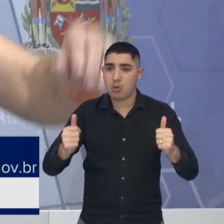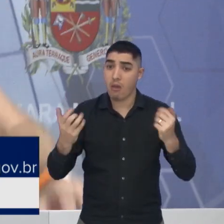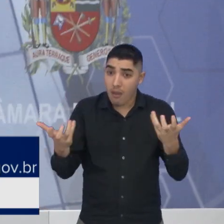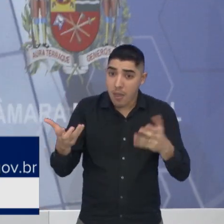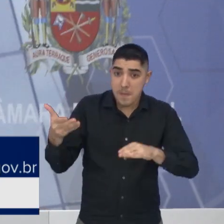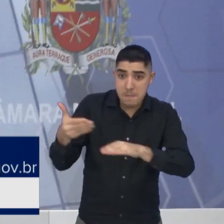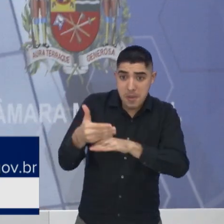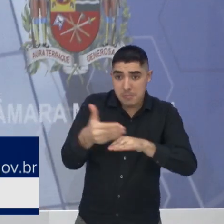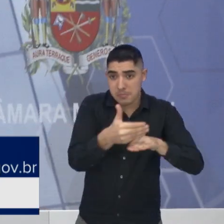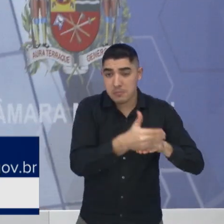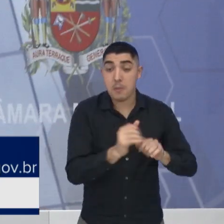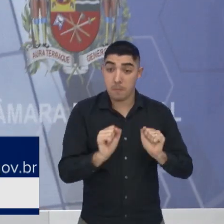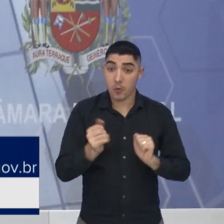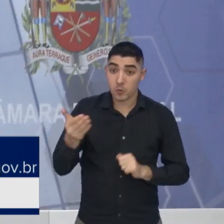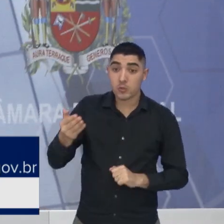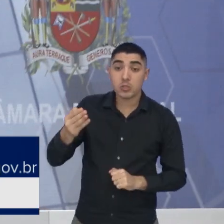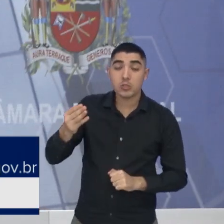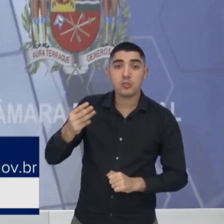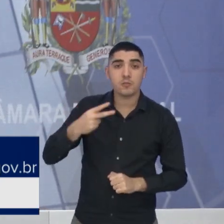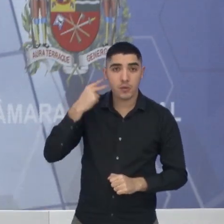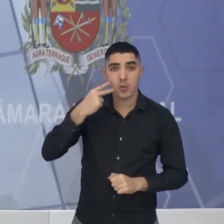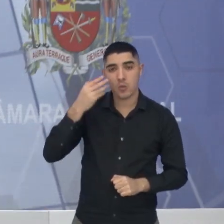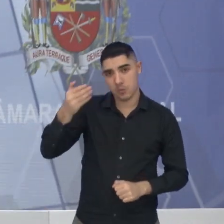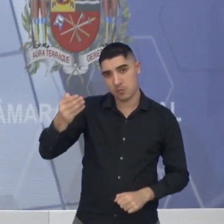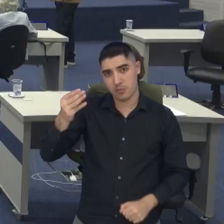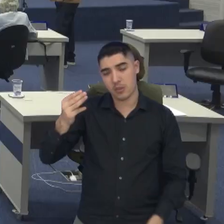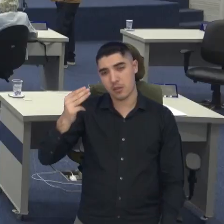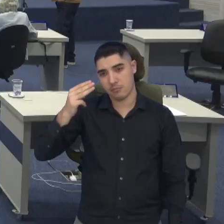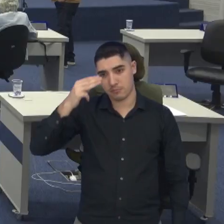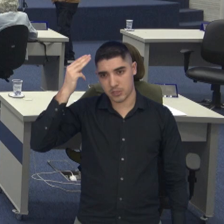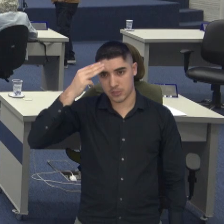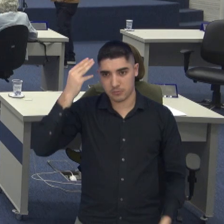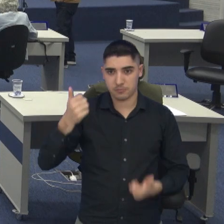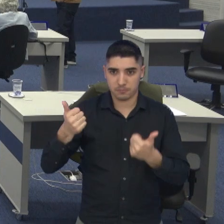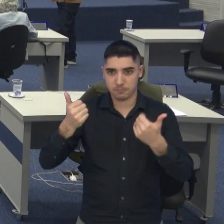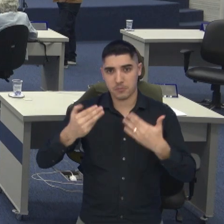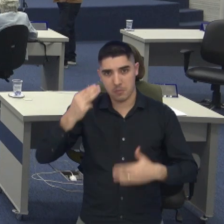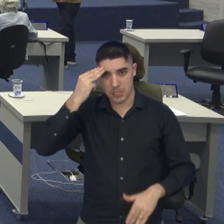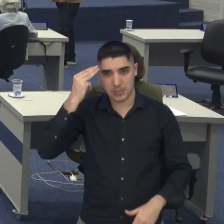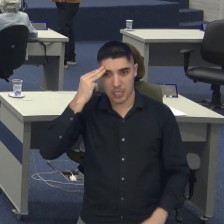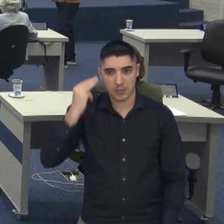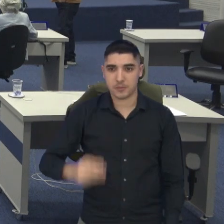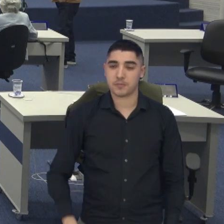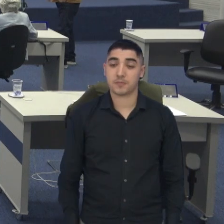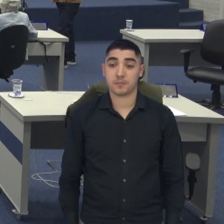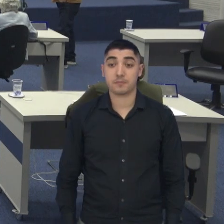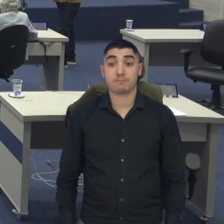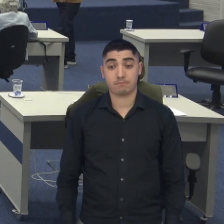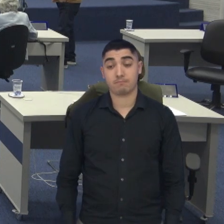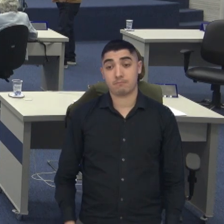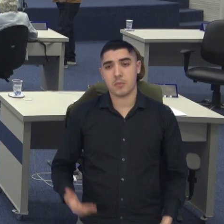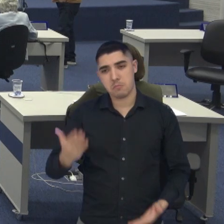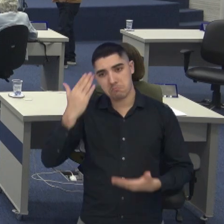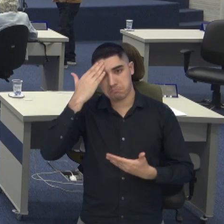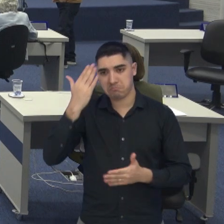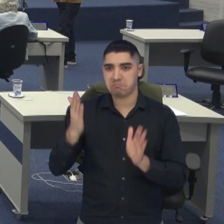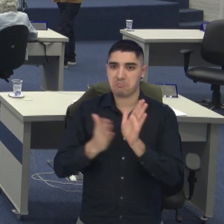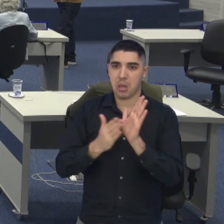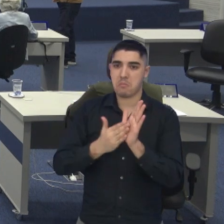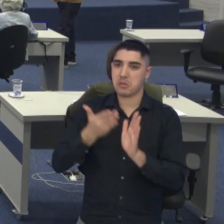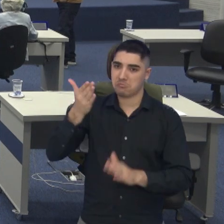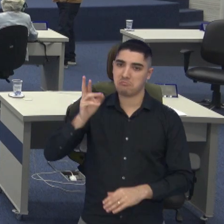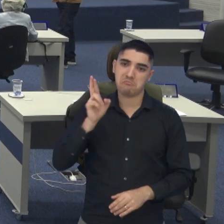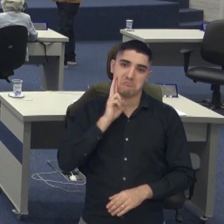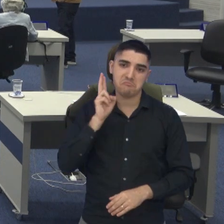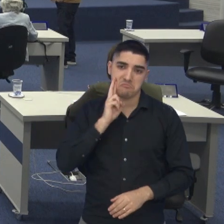Uma parte, vereador Marcelo Garcia. Vereador Renato Santiago, te parabenizar por essa iniciativa, por esse projeto,